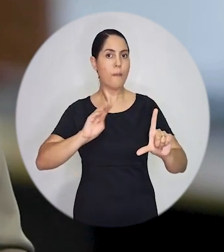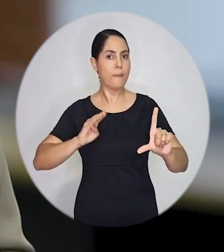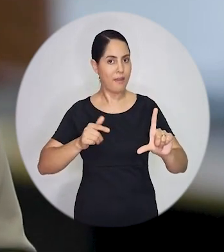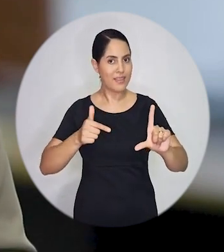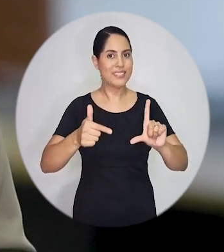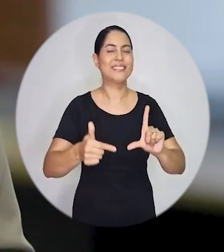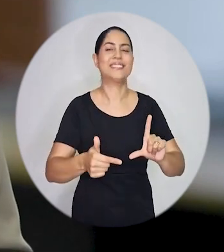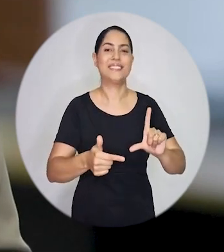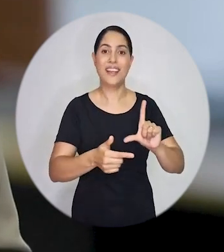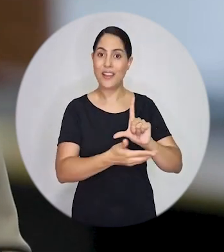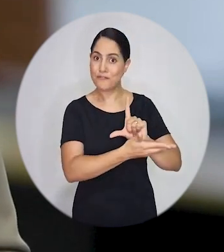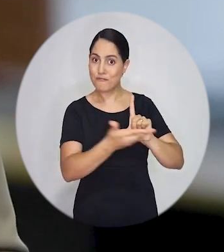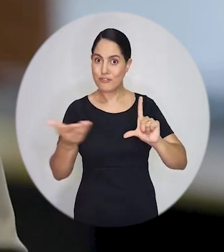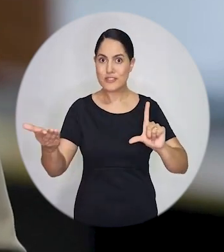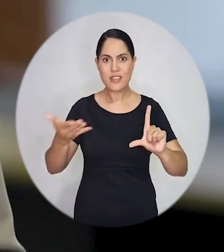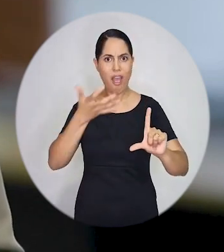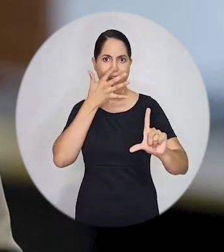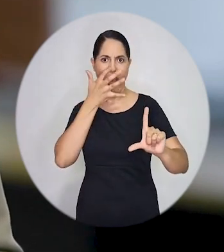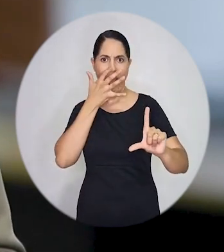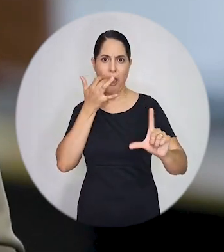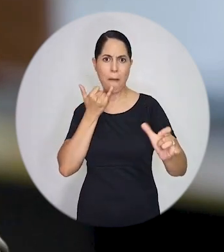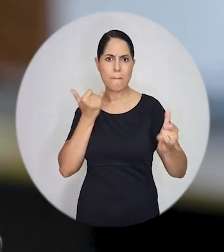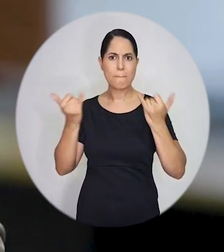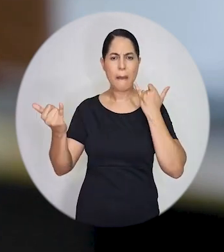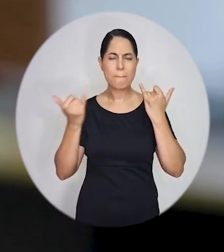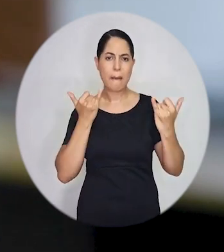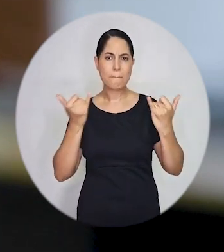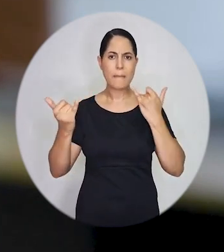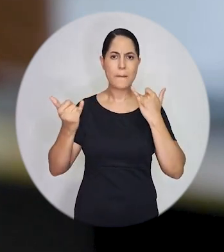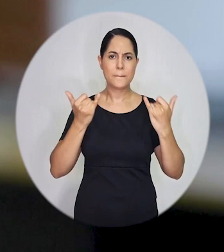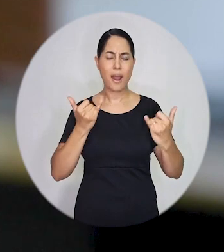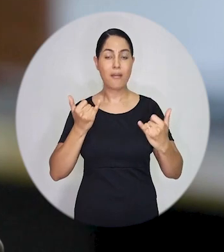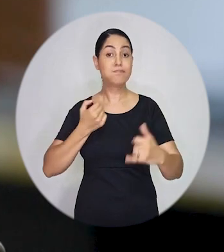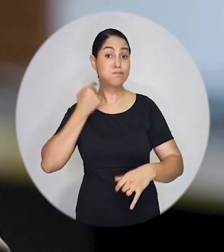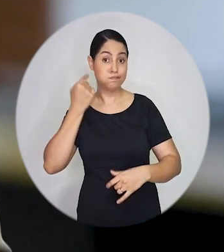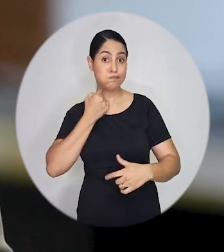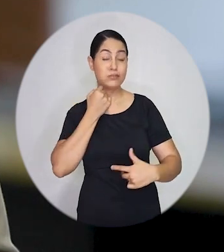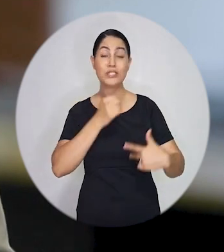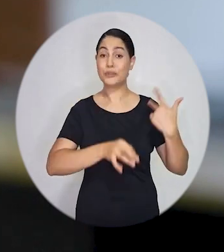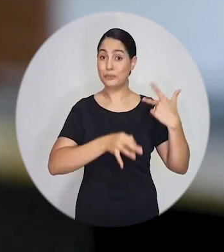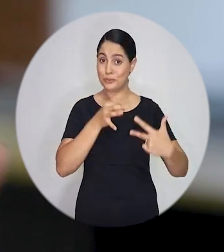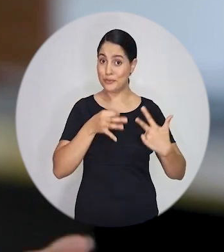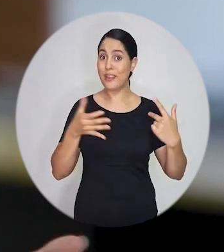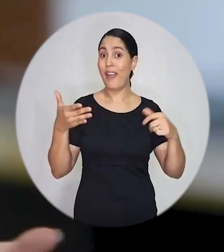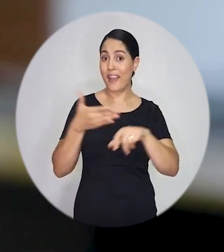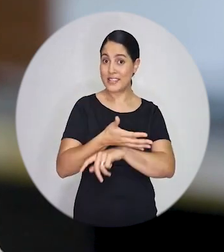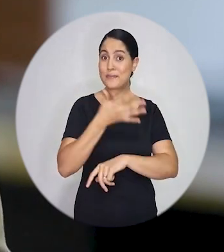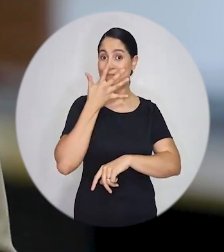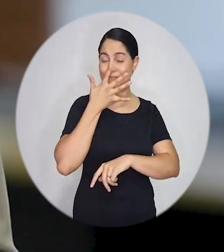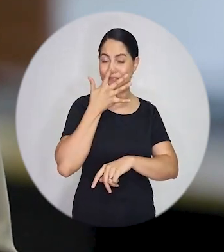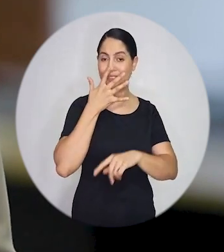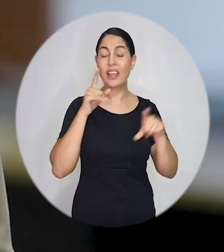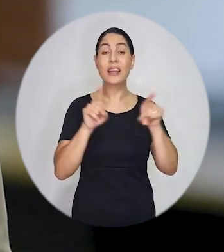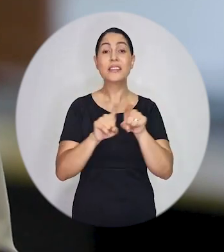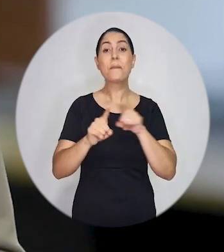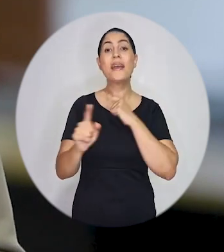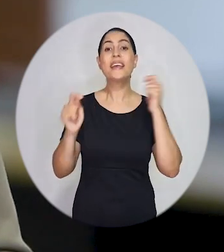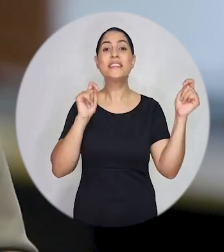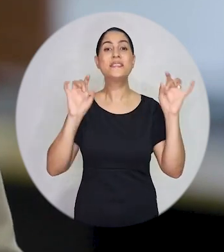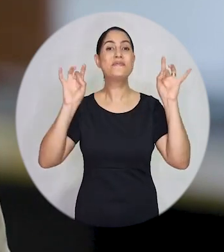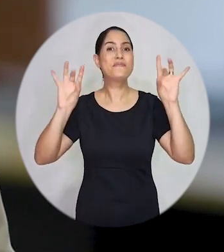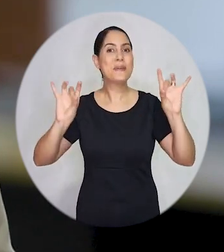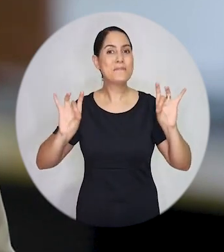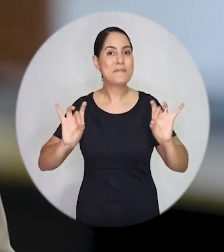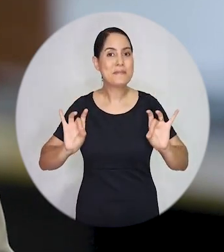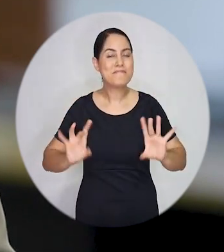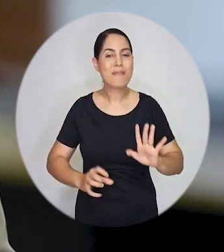uma produção da Ordem dos Advogados do Brasil. Aqui você fica por dentro das informações da advocacia e do judiciário, além